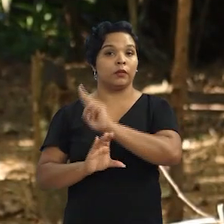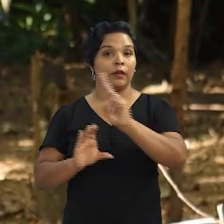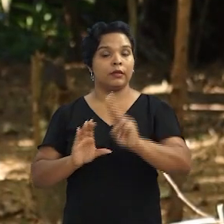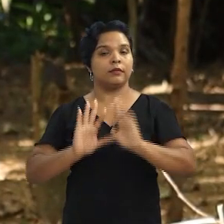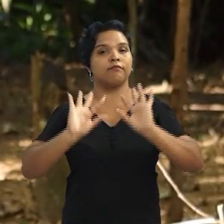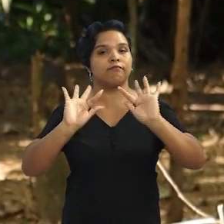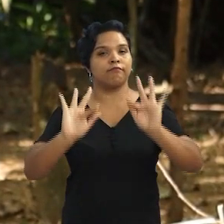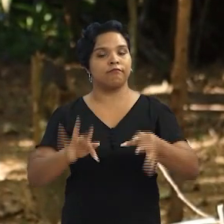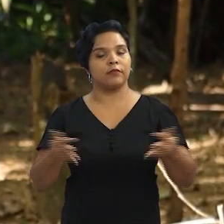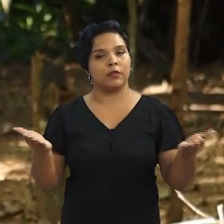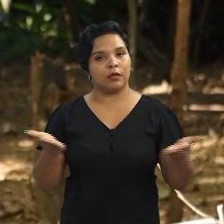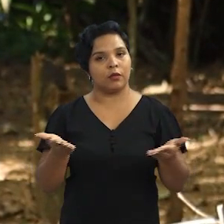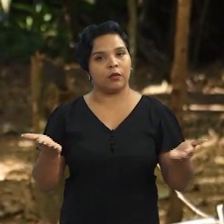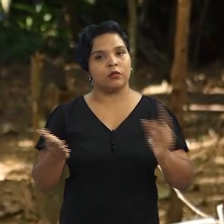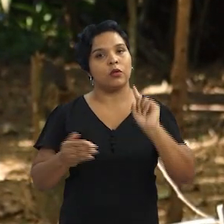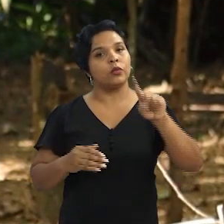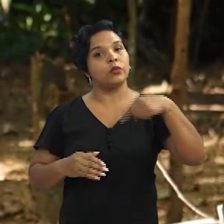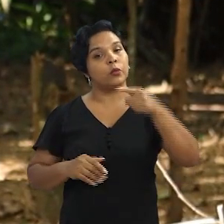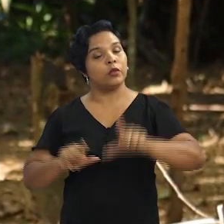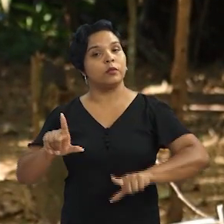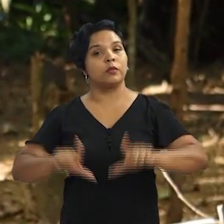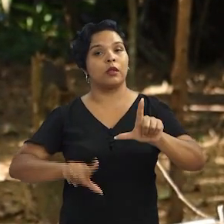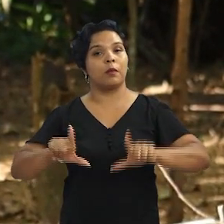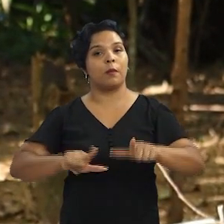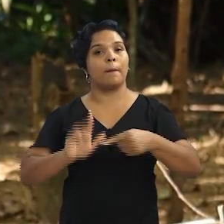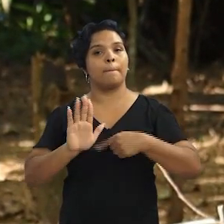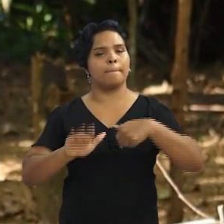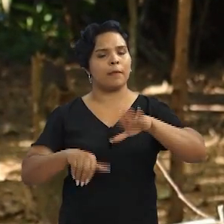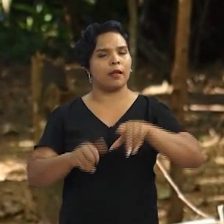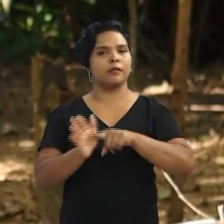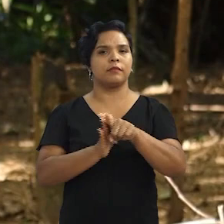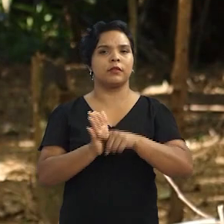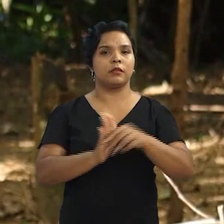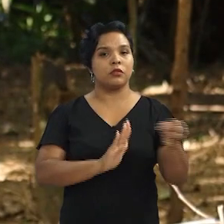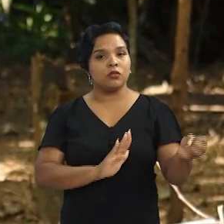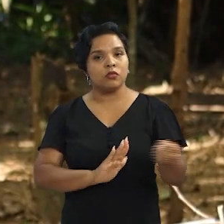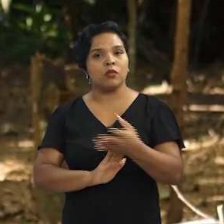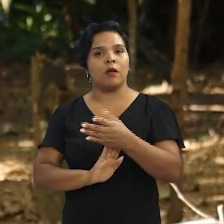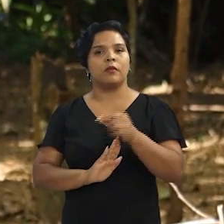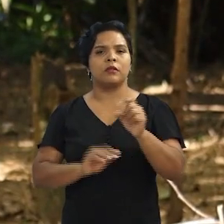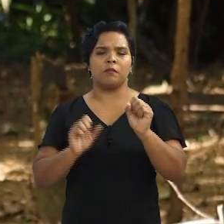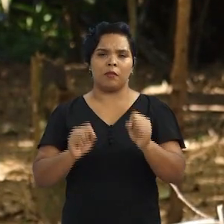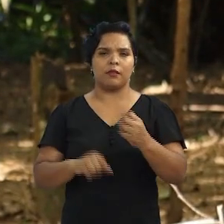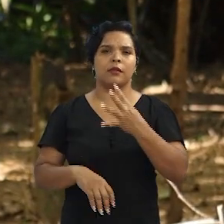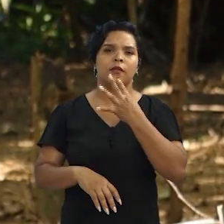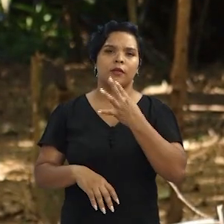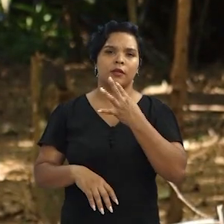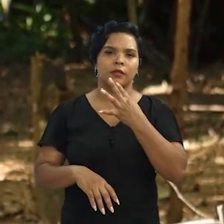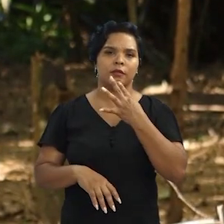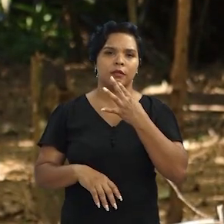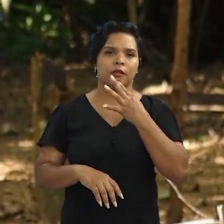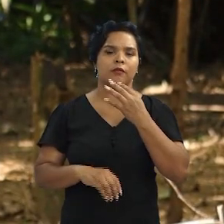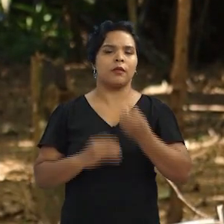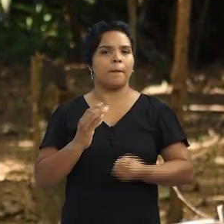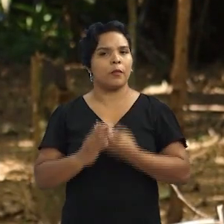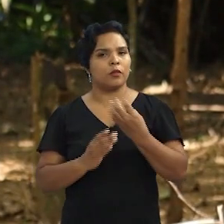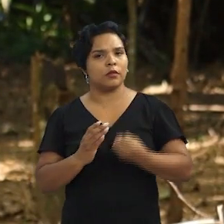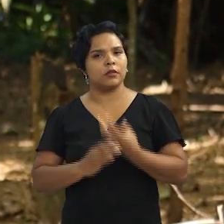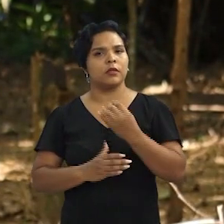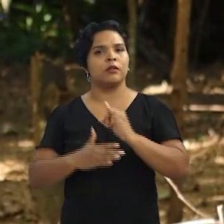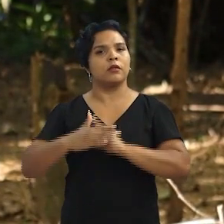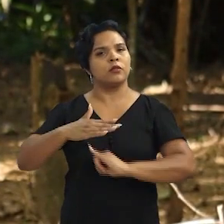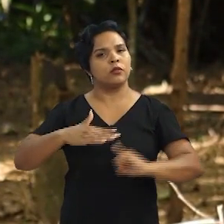O Universiência de hoje fica por aqui. No próximo programa, traremos mais pesquisas inovadoras para que você possa conhecer o que tem